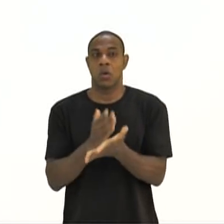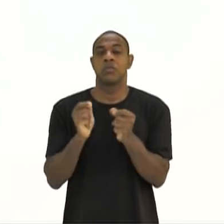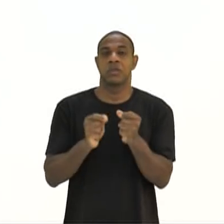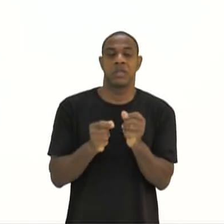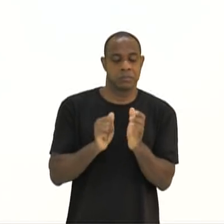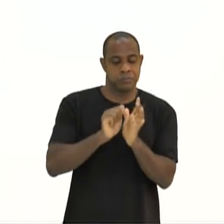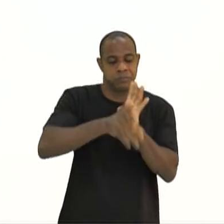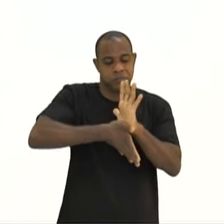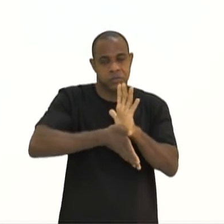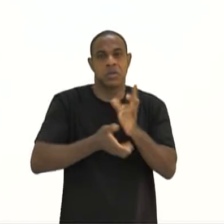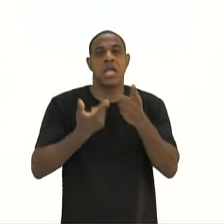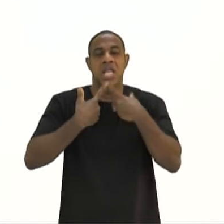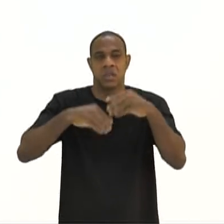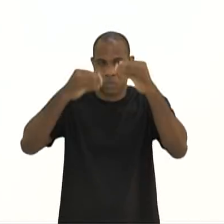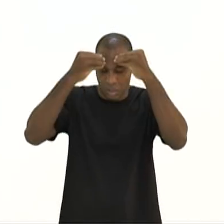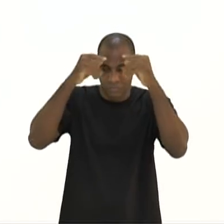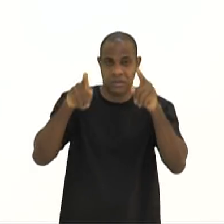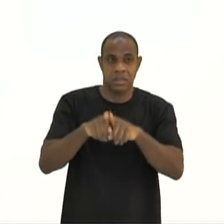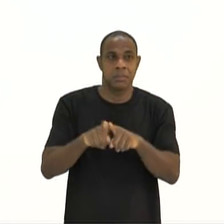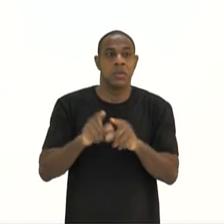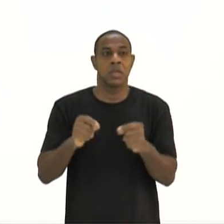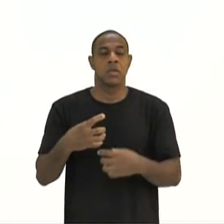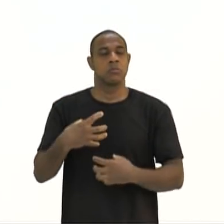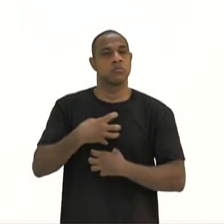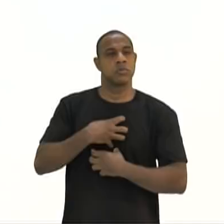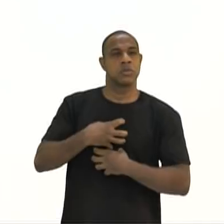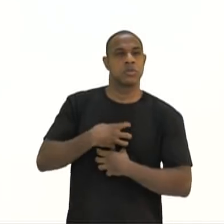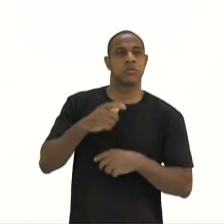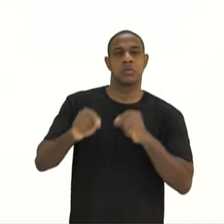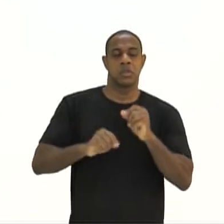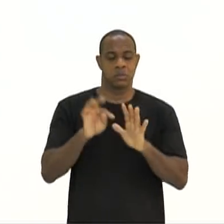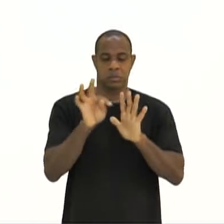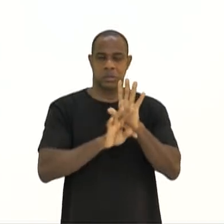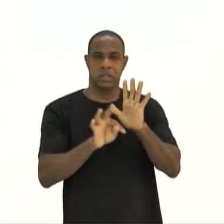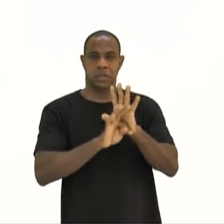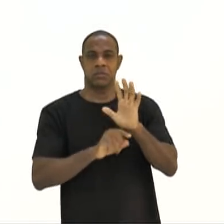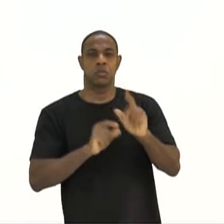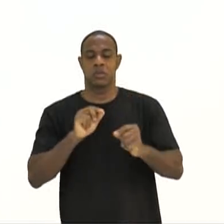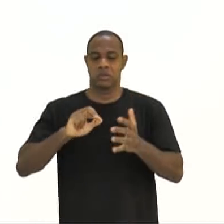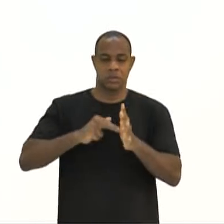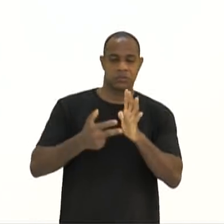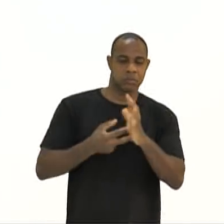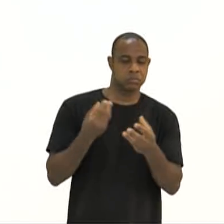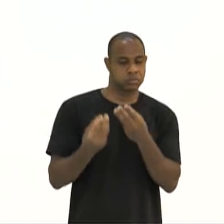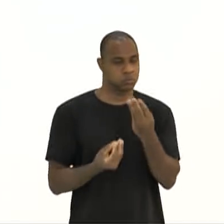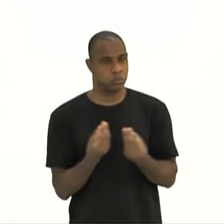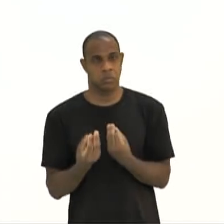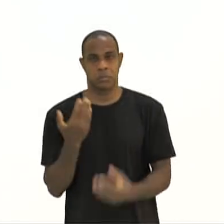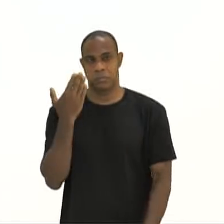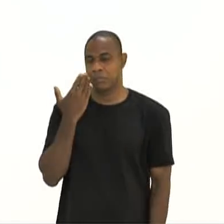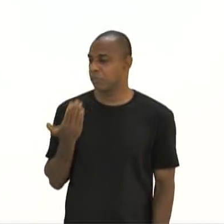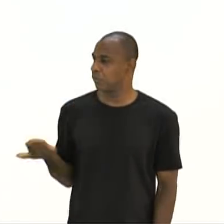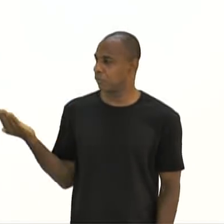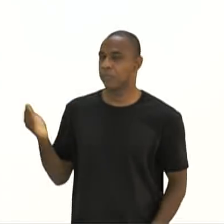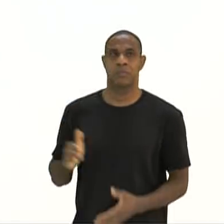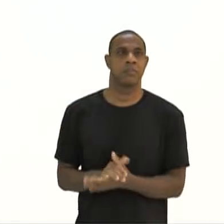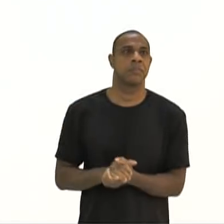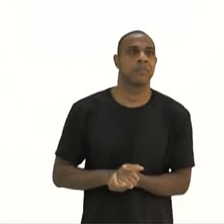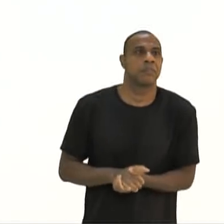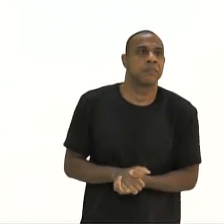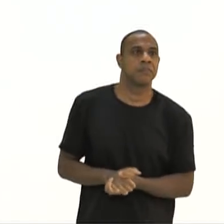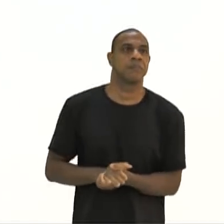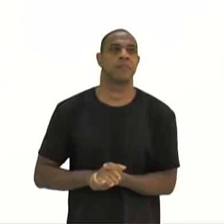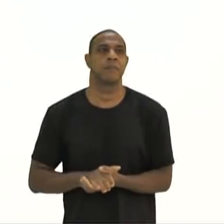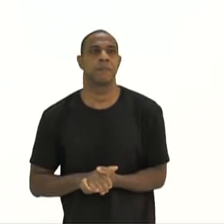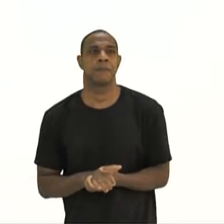e reconhecer as relações de sentido entre os textos, certo? Vamos começar? Vamos ler aqui comigo, pessoal, olha